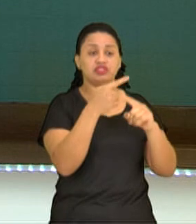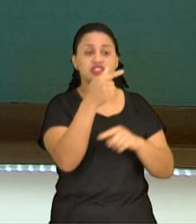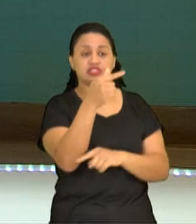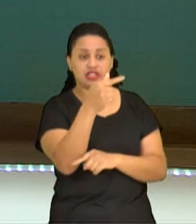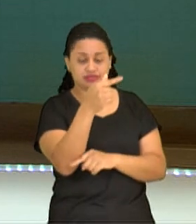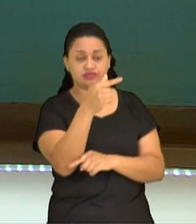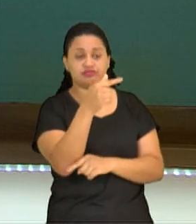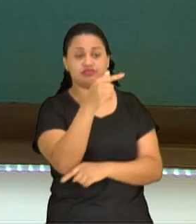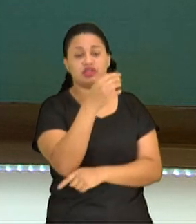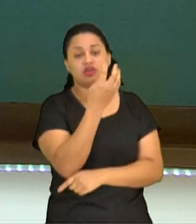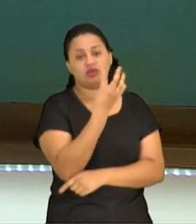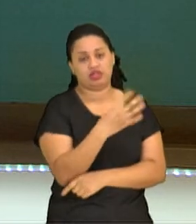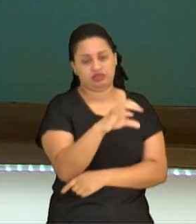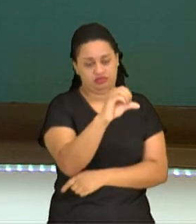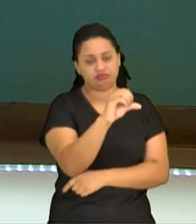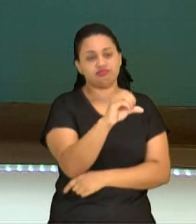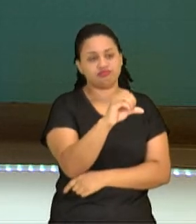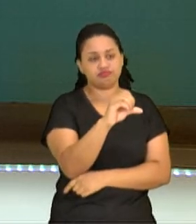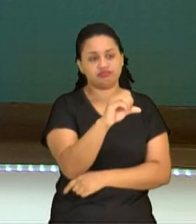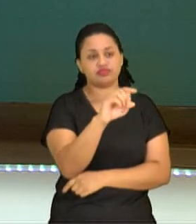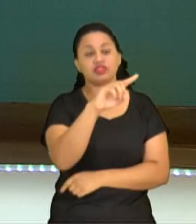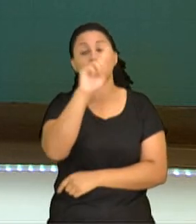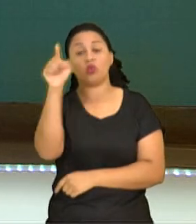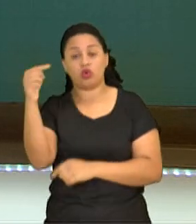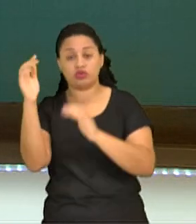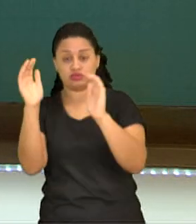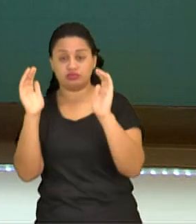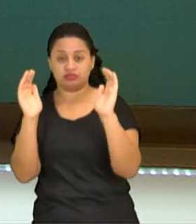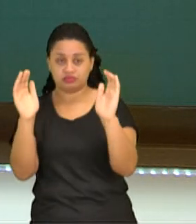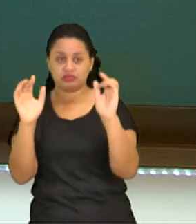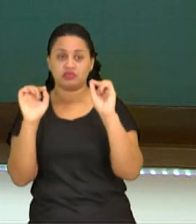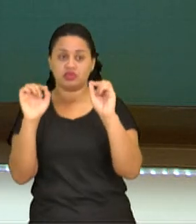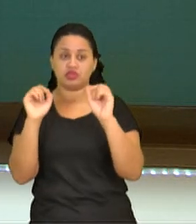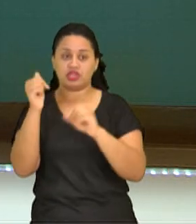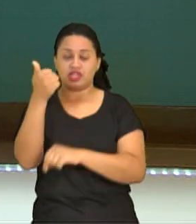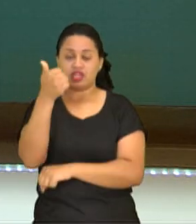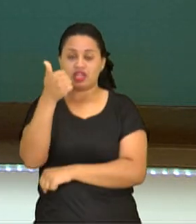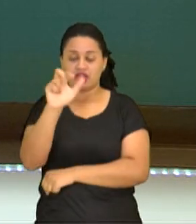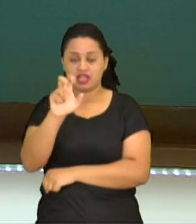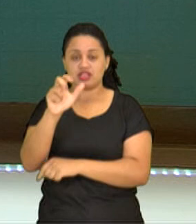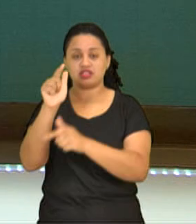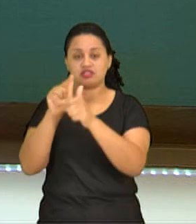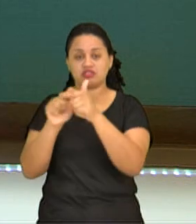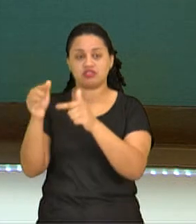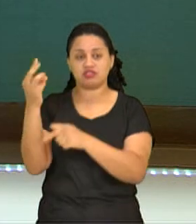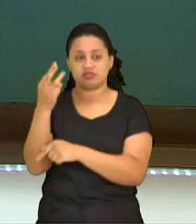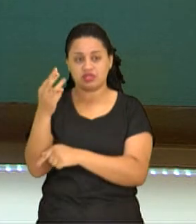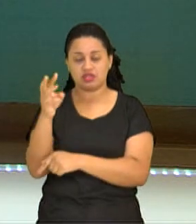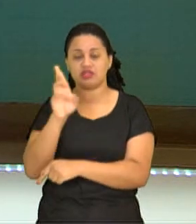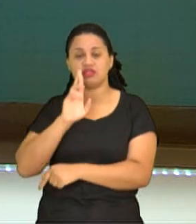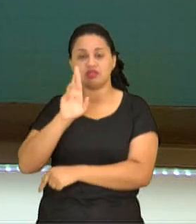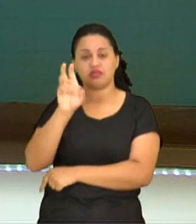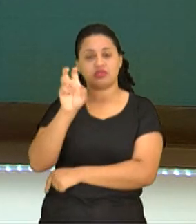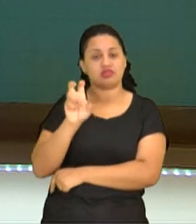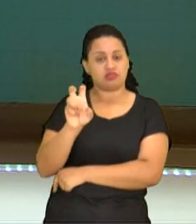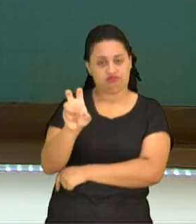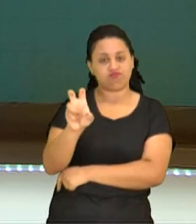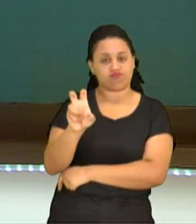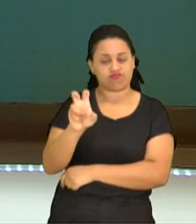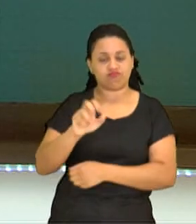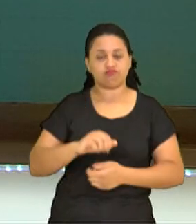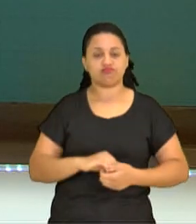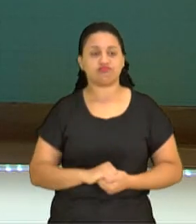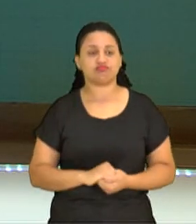7 primeiro, que vai dar 49. Dentro desse parênteses, eu vou resolver o que primeiro? 15 dividido por 3, que vai dar